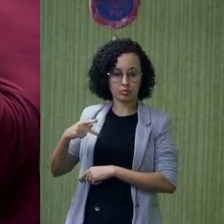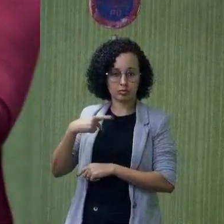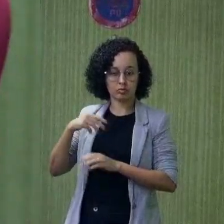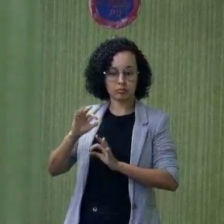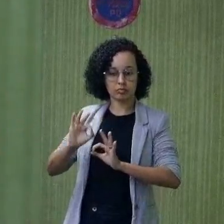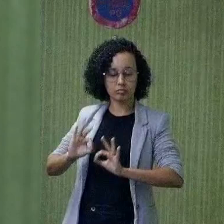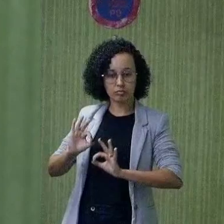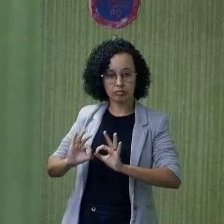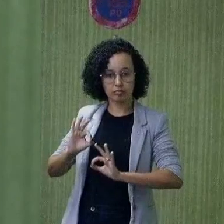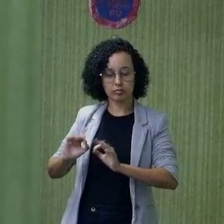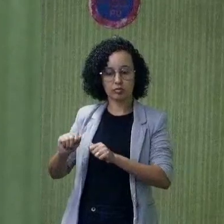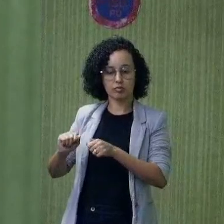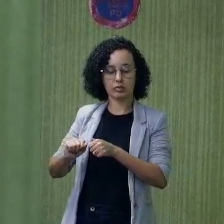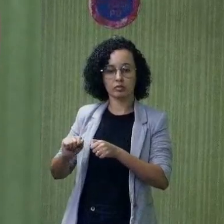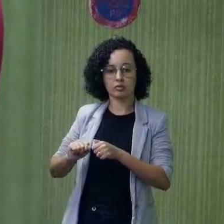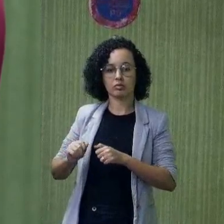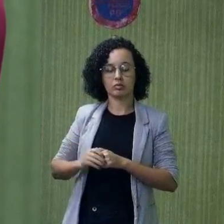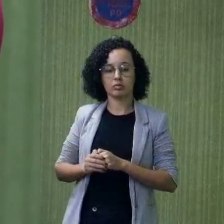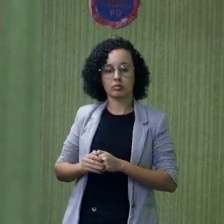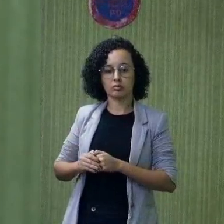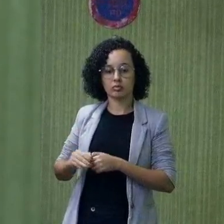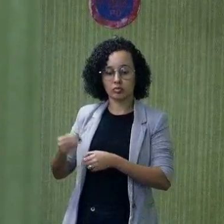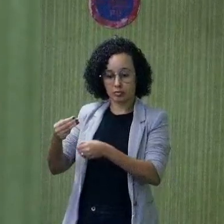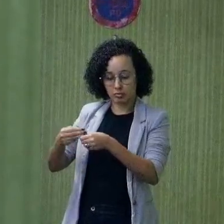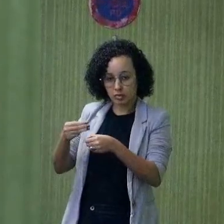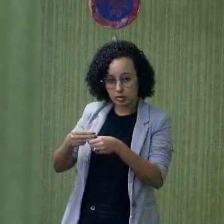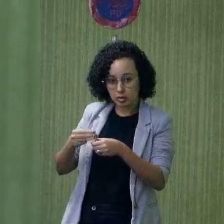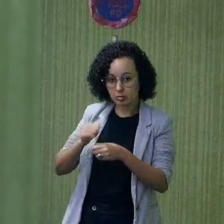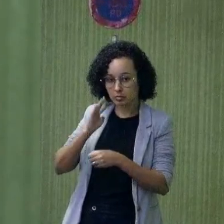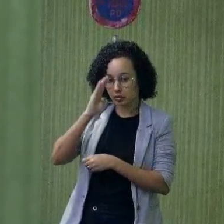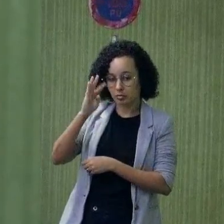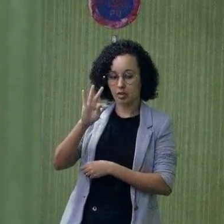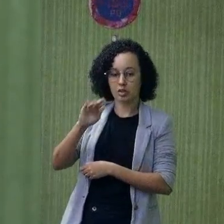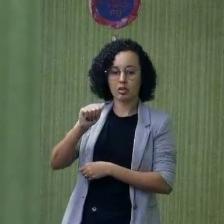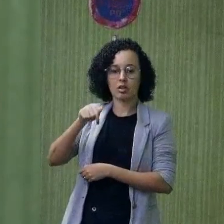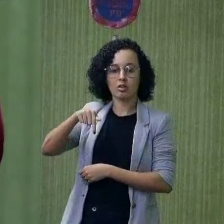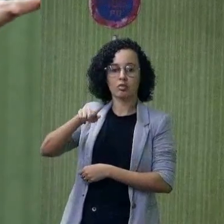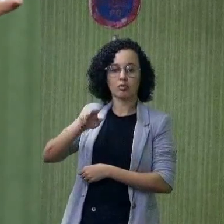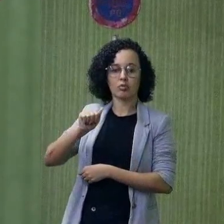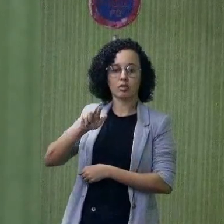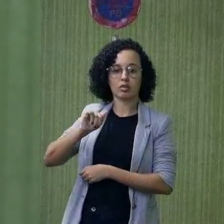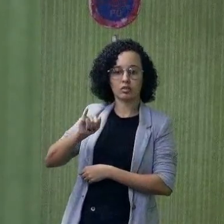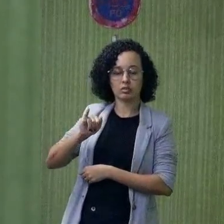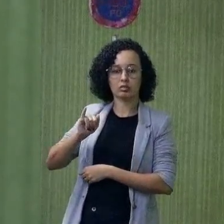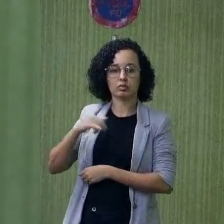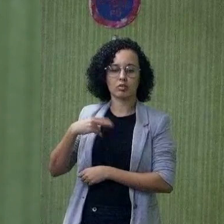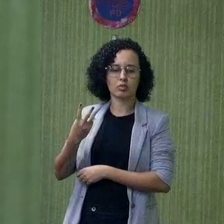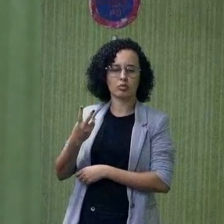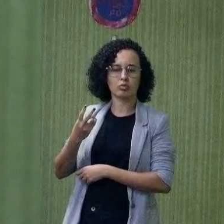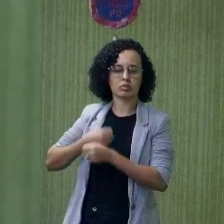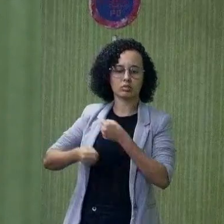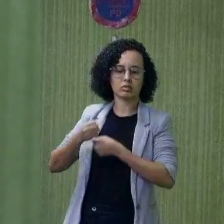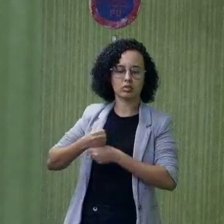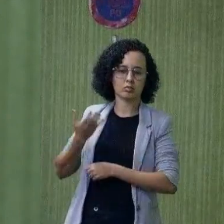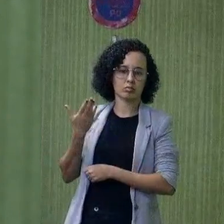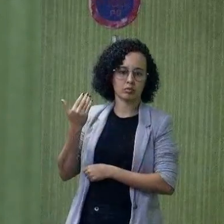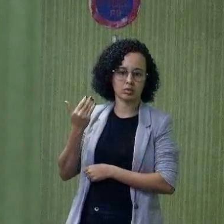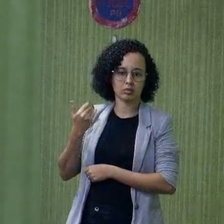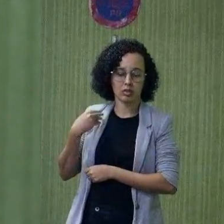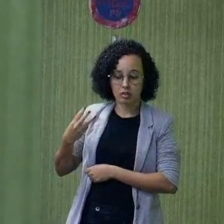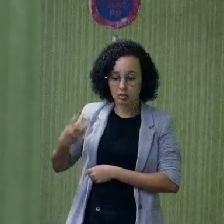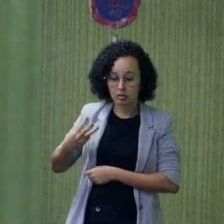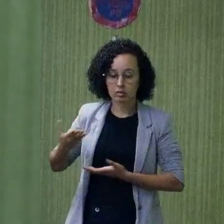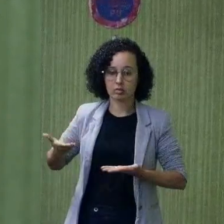também é que nos municípios principalmente do Taquari que já é a terceira enchente consecutiva foram duas no ano passado e a terceira agora sempre nos